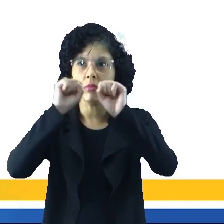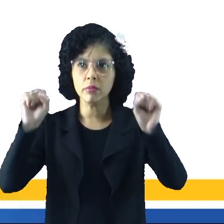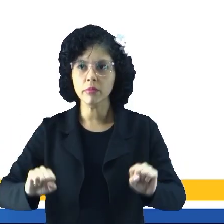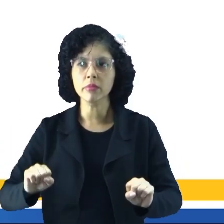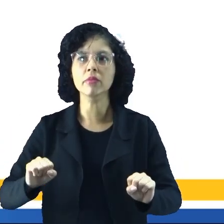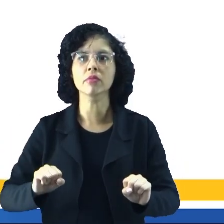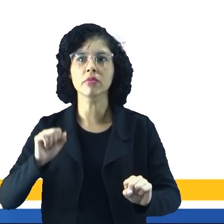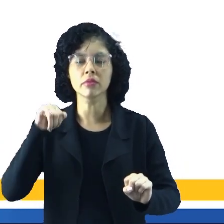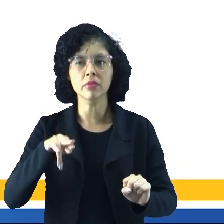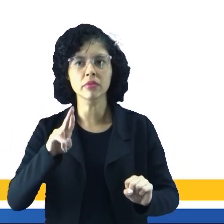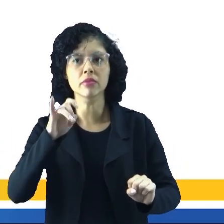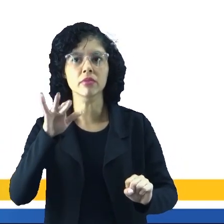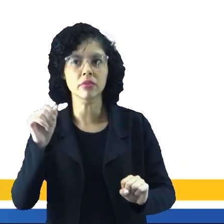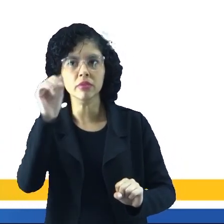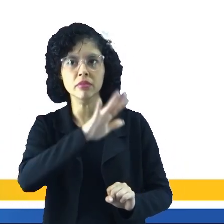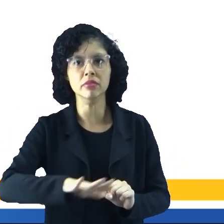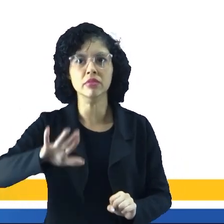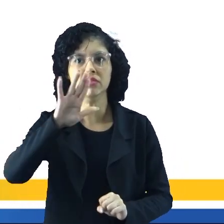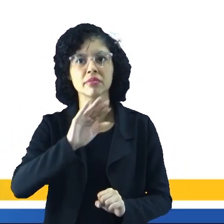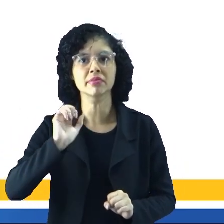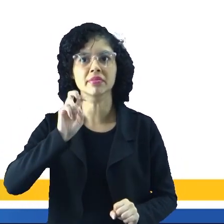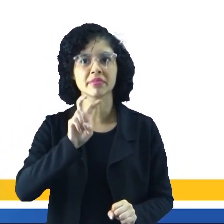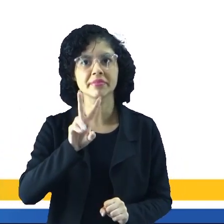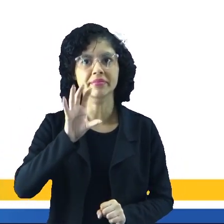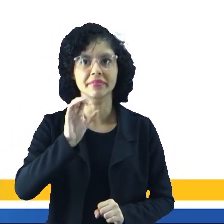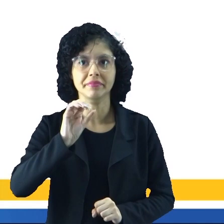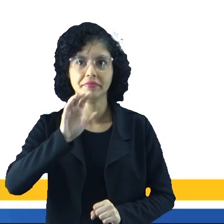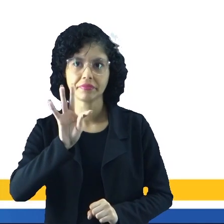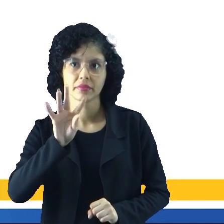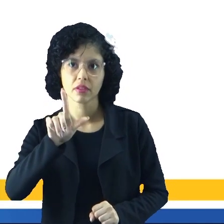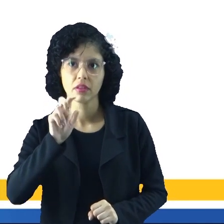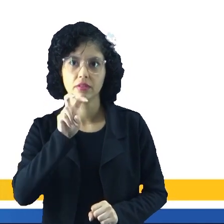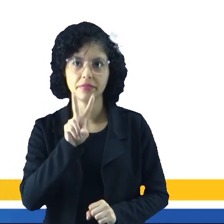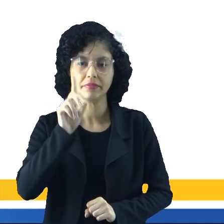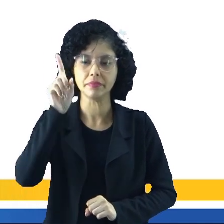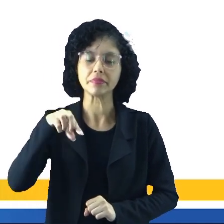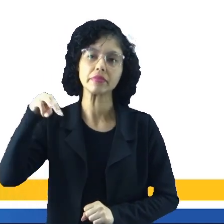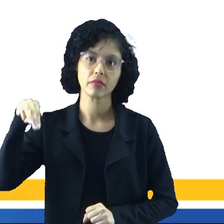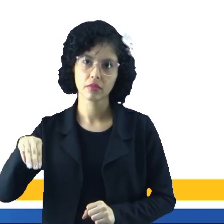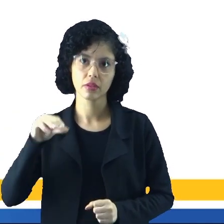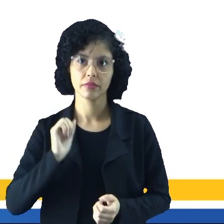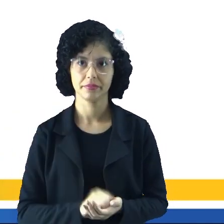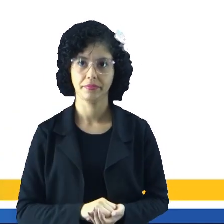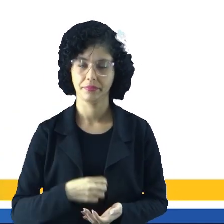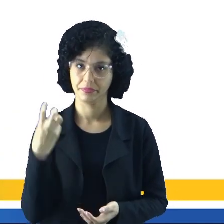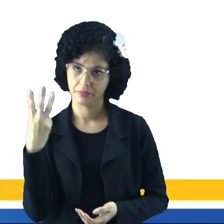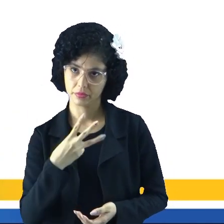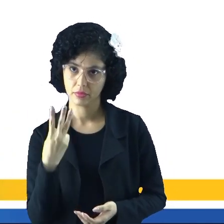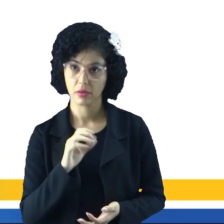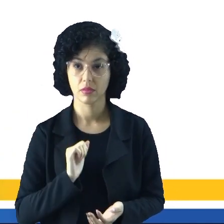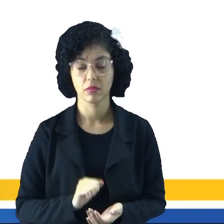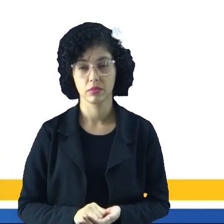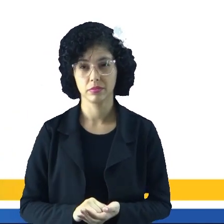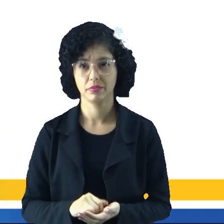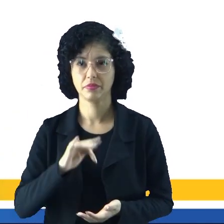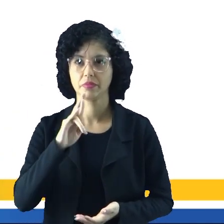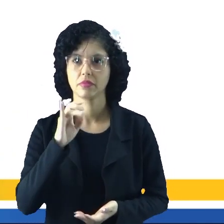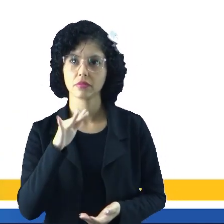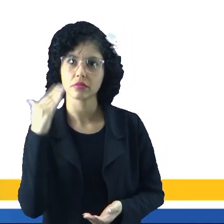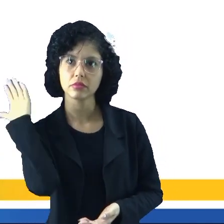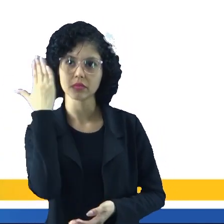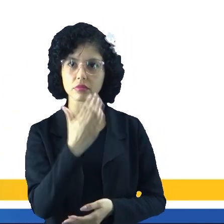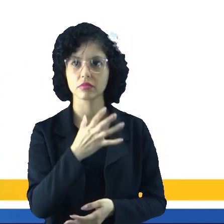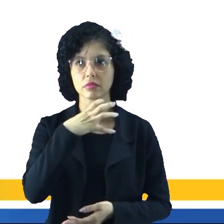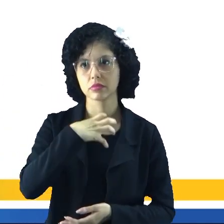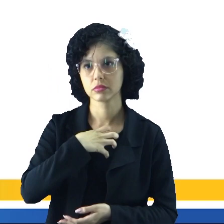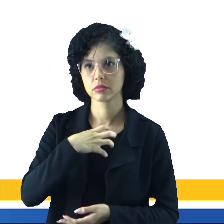de Unidades é o volt por metro, é uma outra unidade que nós utilizamos. E a terceira observação é que a intensidade,